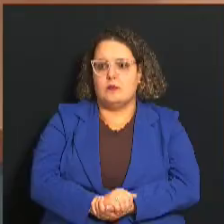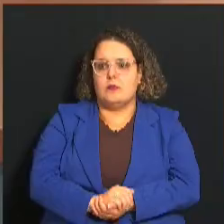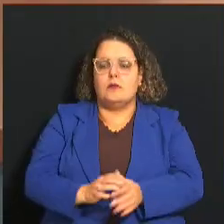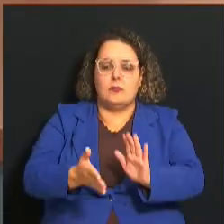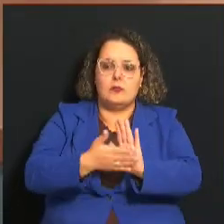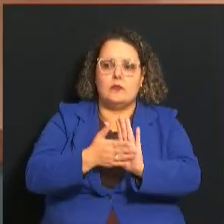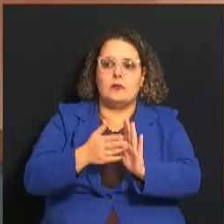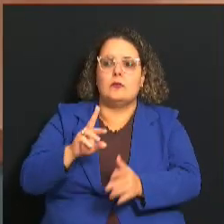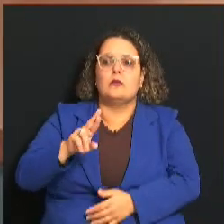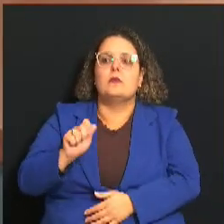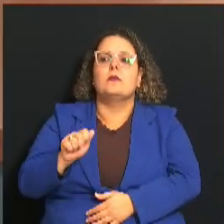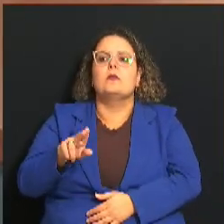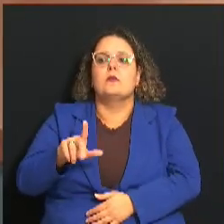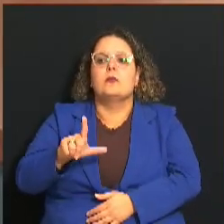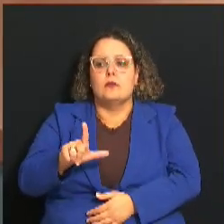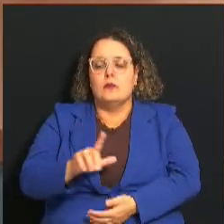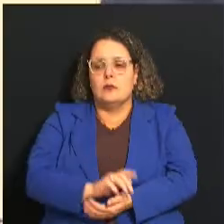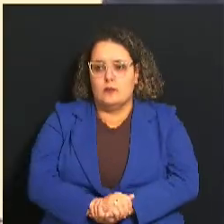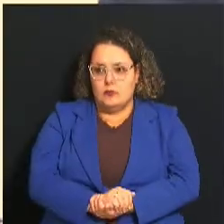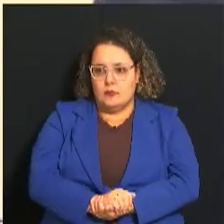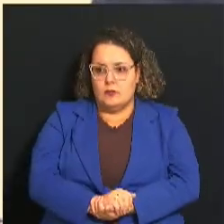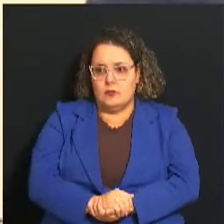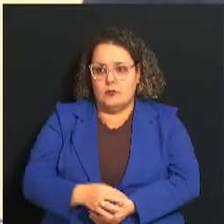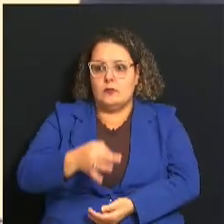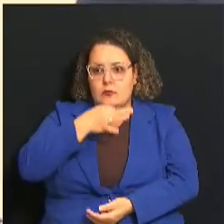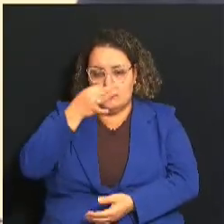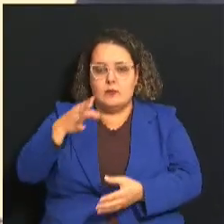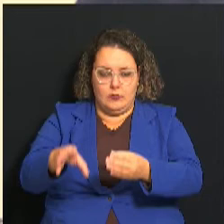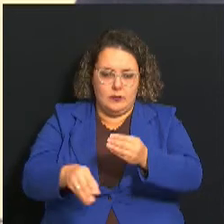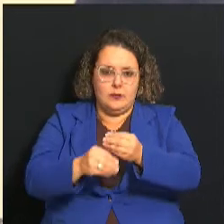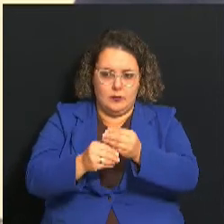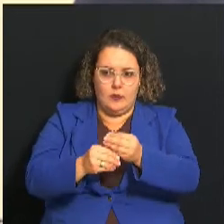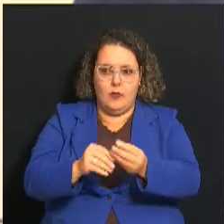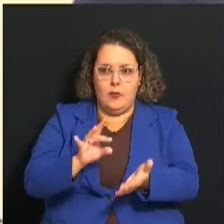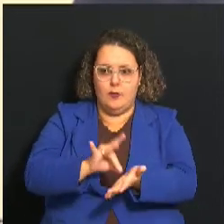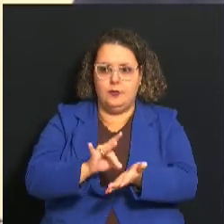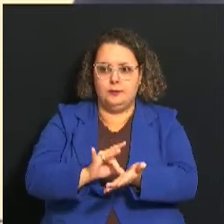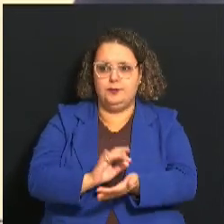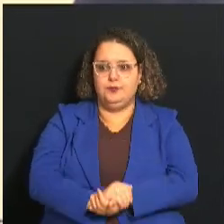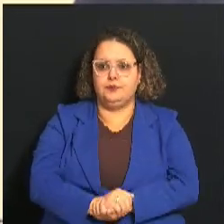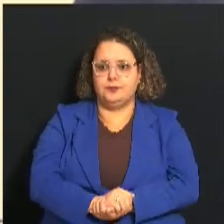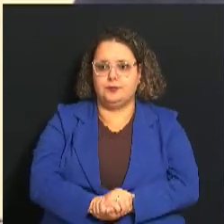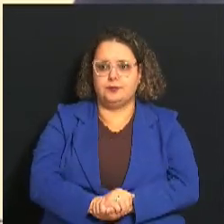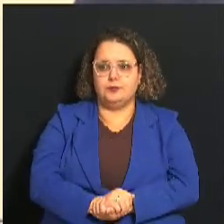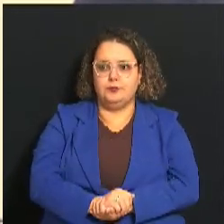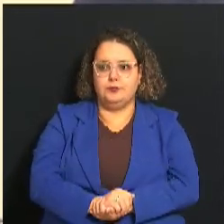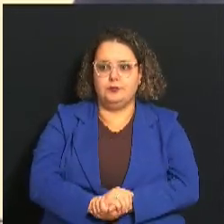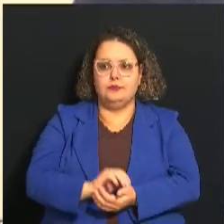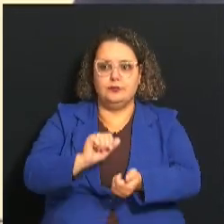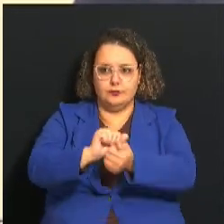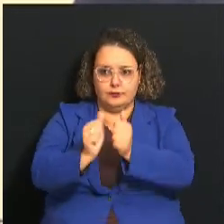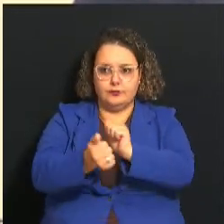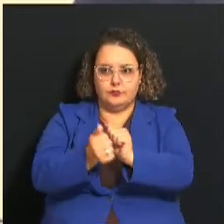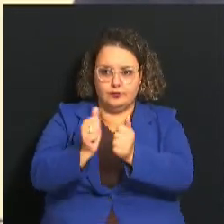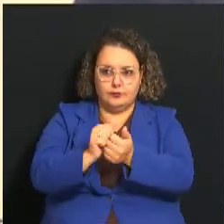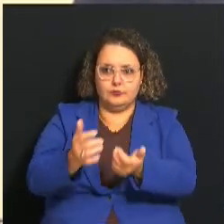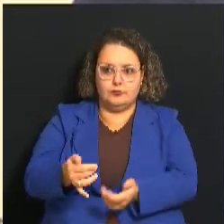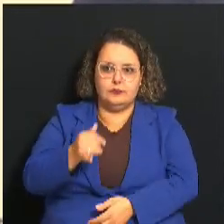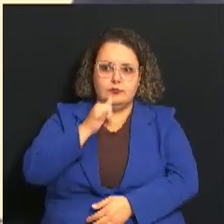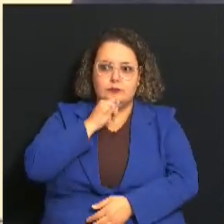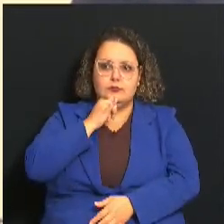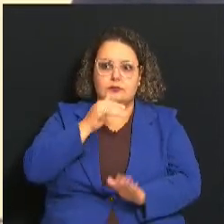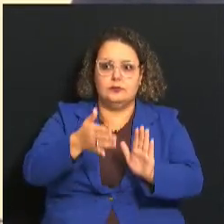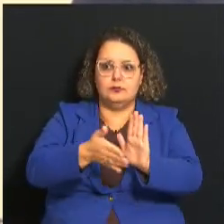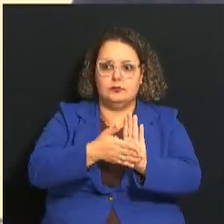Raul, eu queria fazer uma sugestão complementar, na verdade. Com algumas adequações que já foram... Por exemplo, tem uma proposta que a